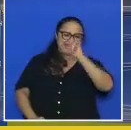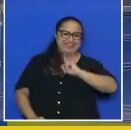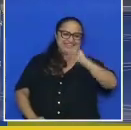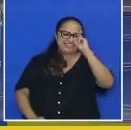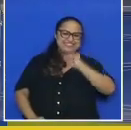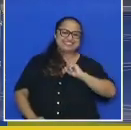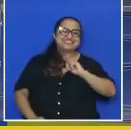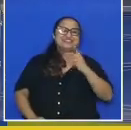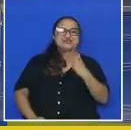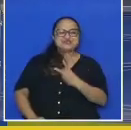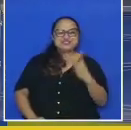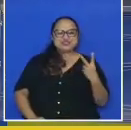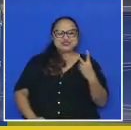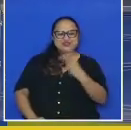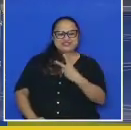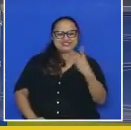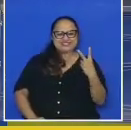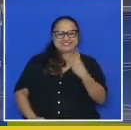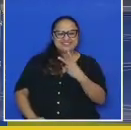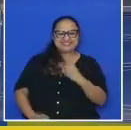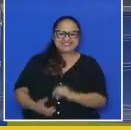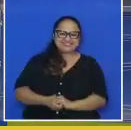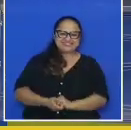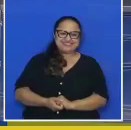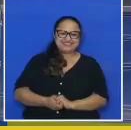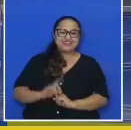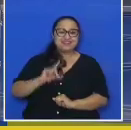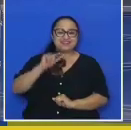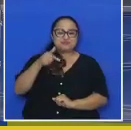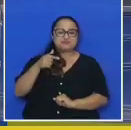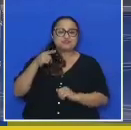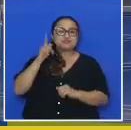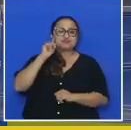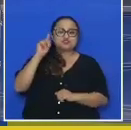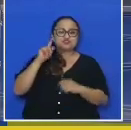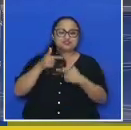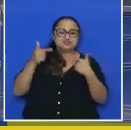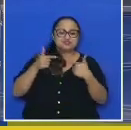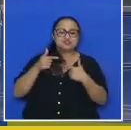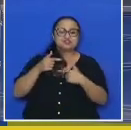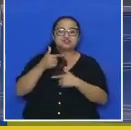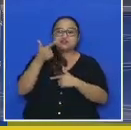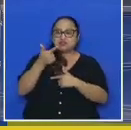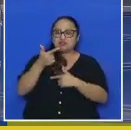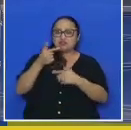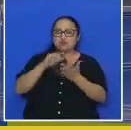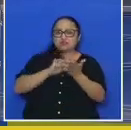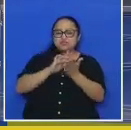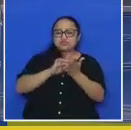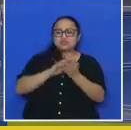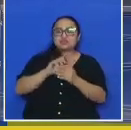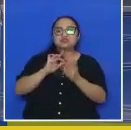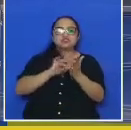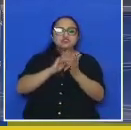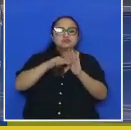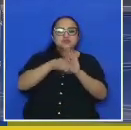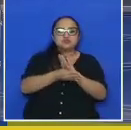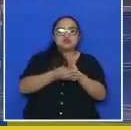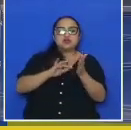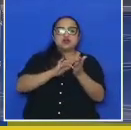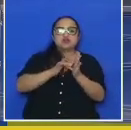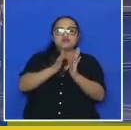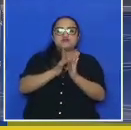Amarela, 22. Na sequência do dia de sorte, tem dupla cena, tem time mania, tem loto